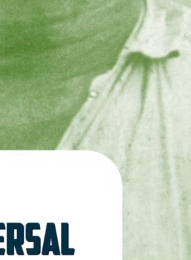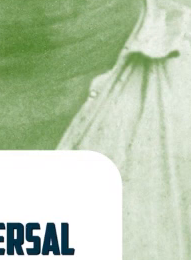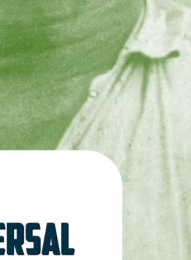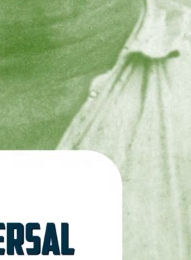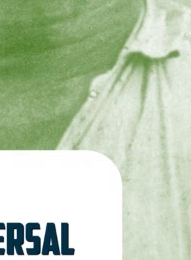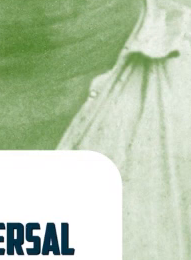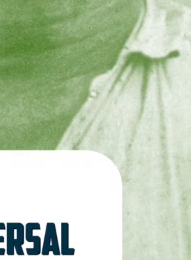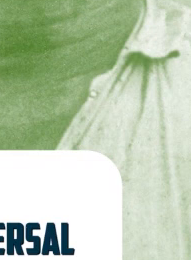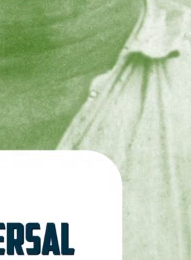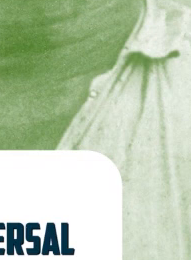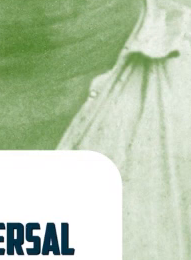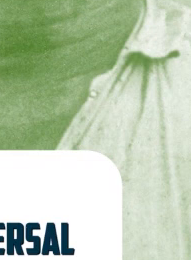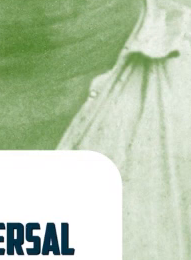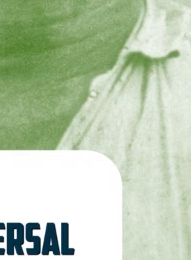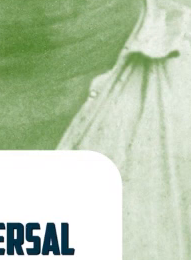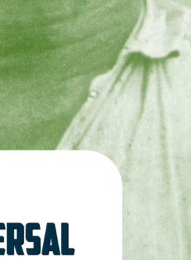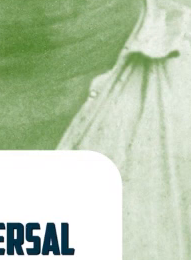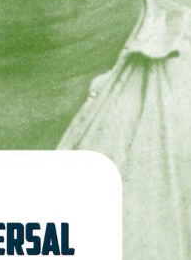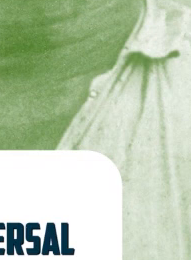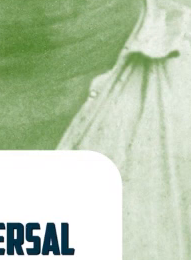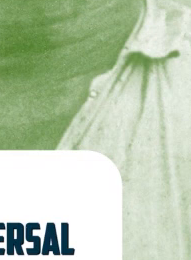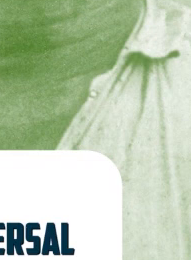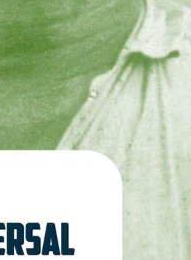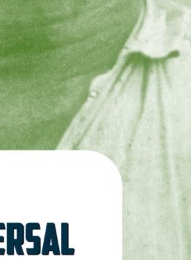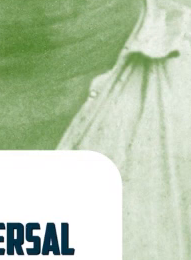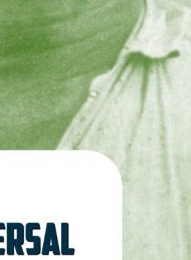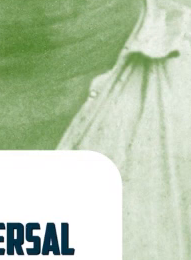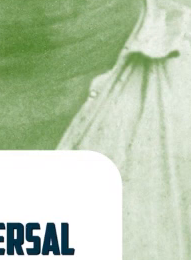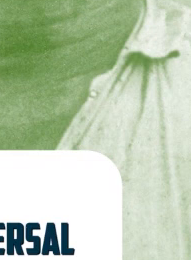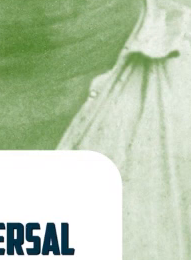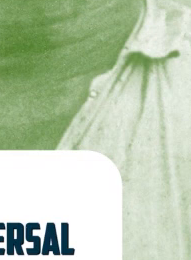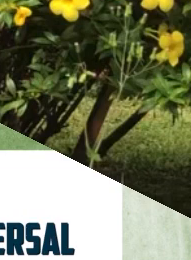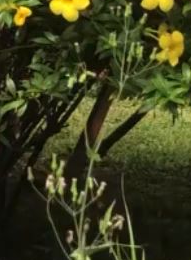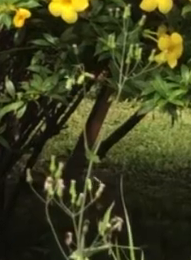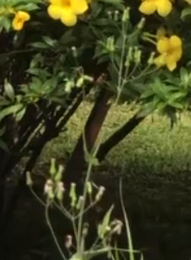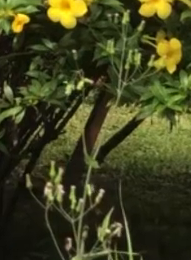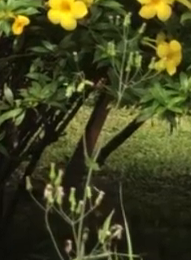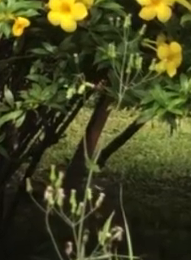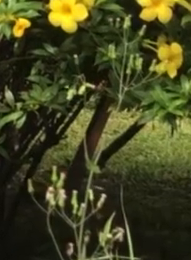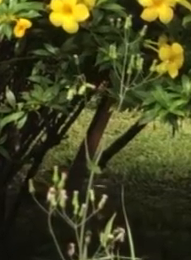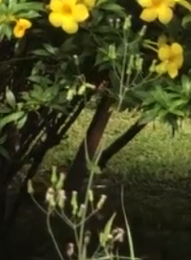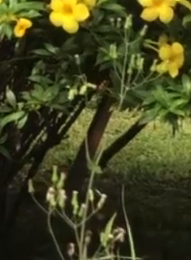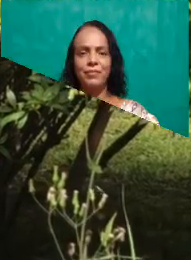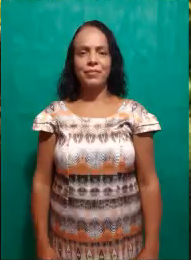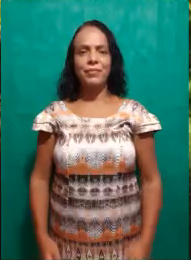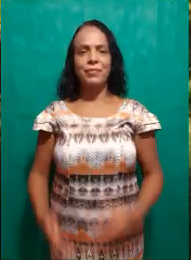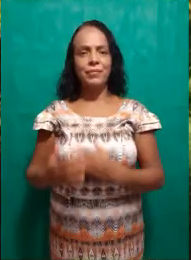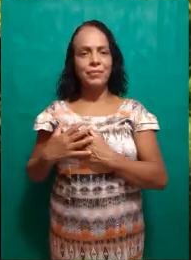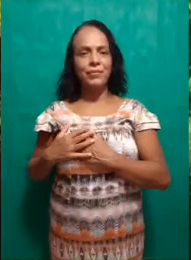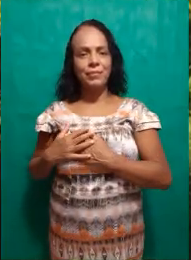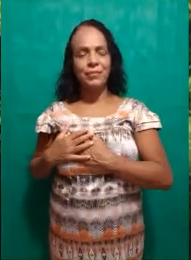João era menino, só vivia.